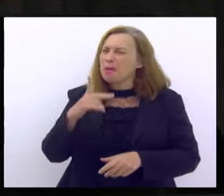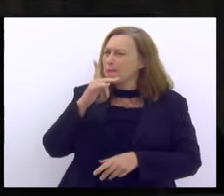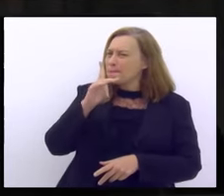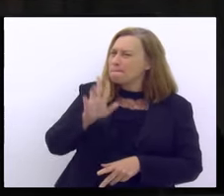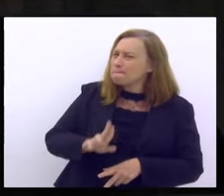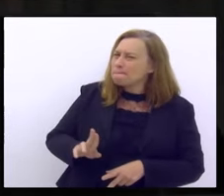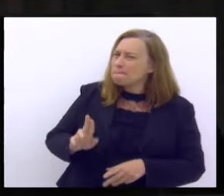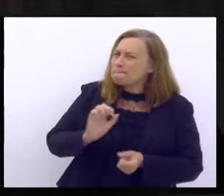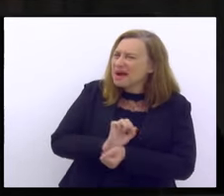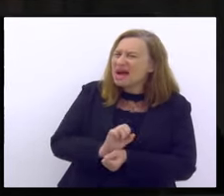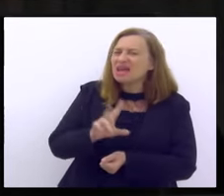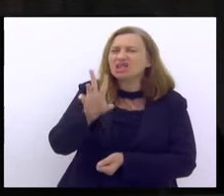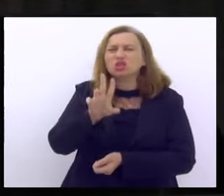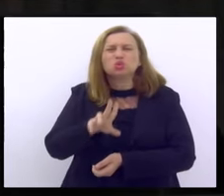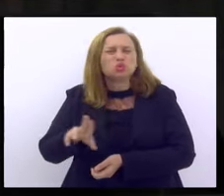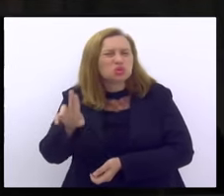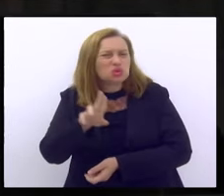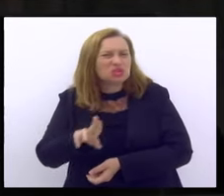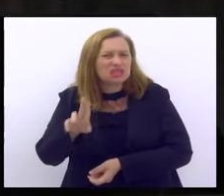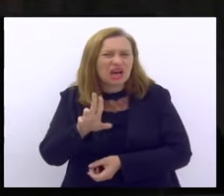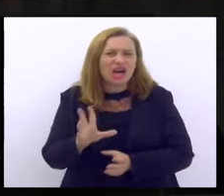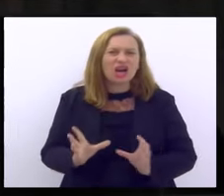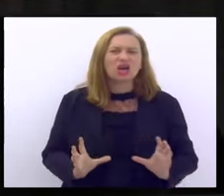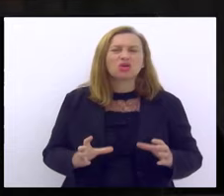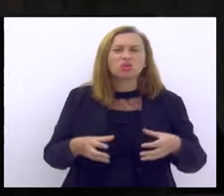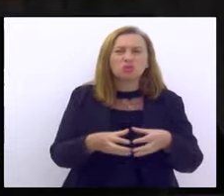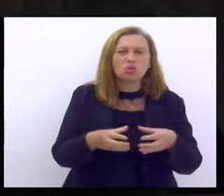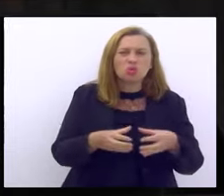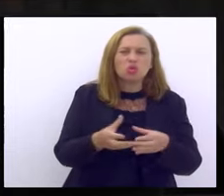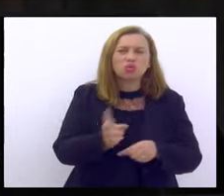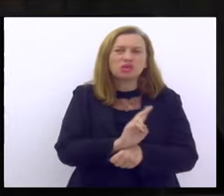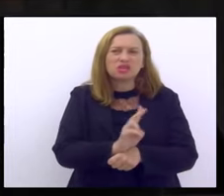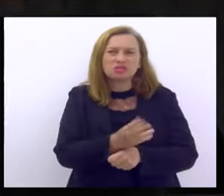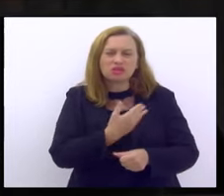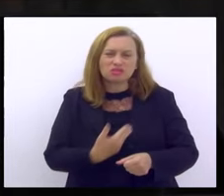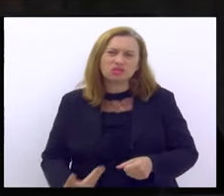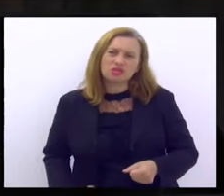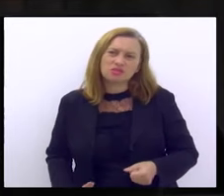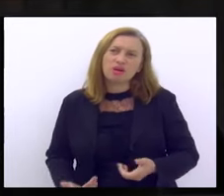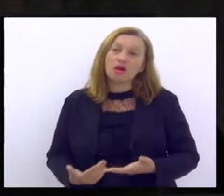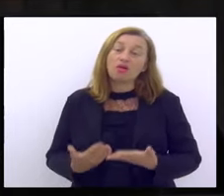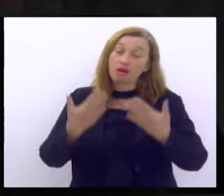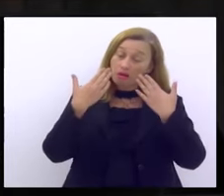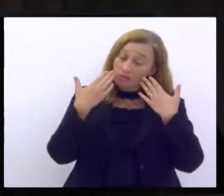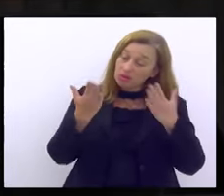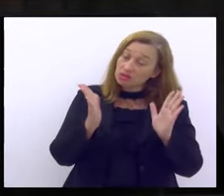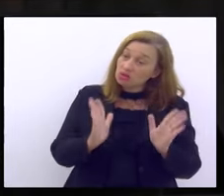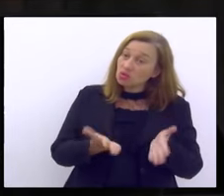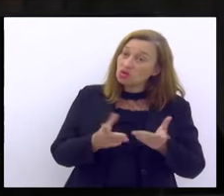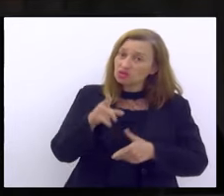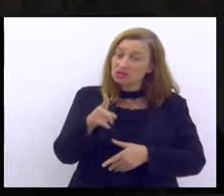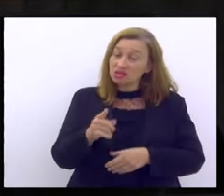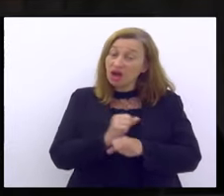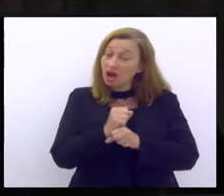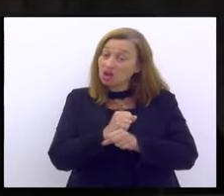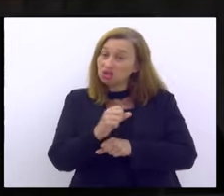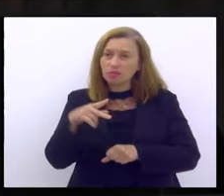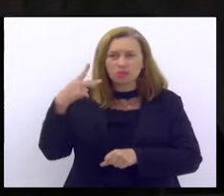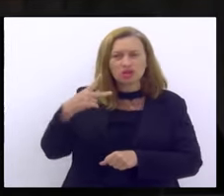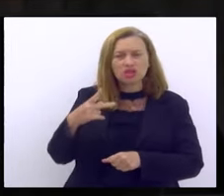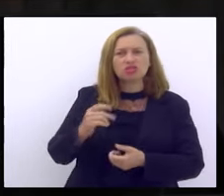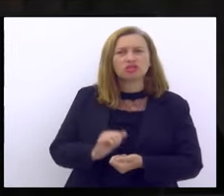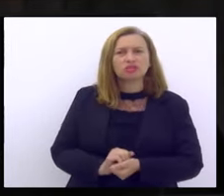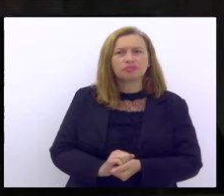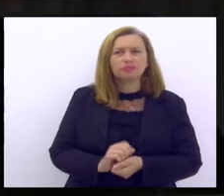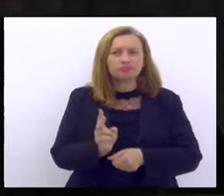Para de usar a guarda como trampolim. Apresente o que até hoje você fez como político, você já está muito tempo na política, para a guarda